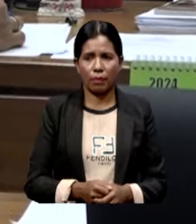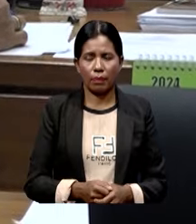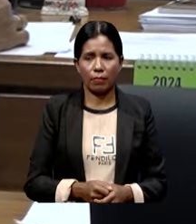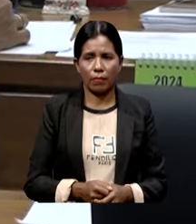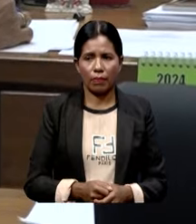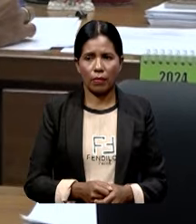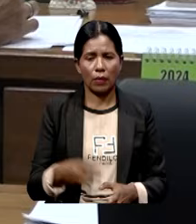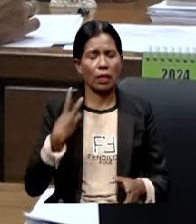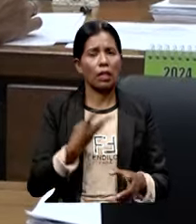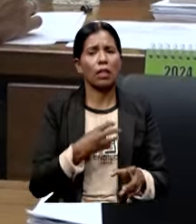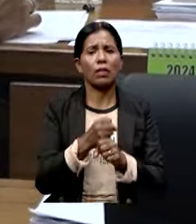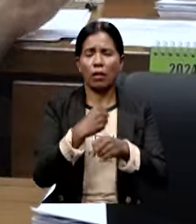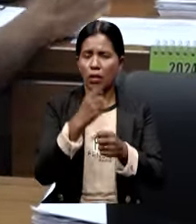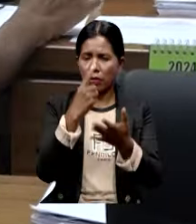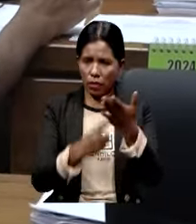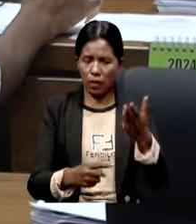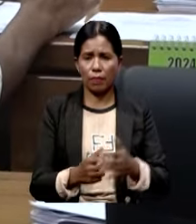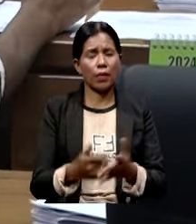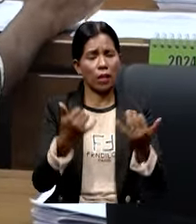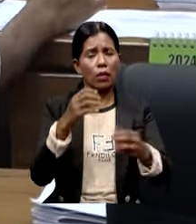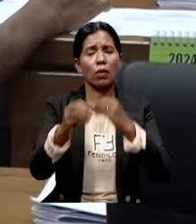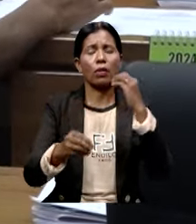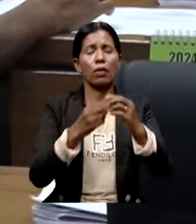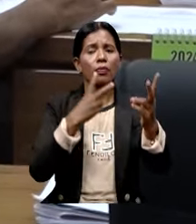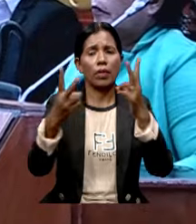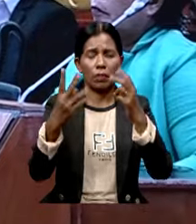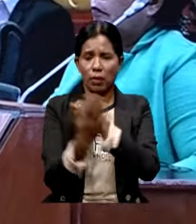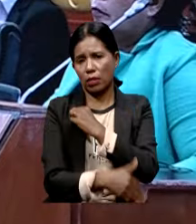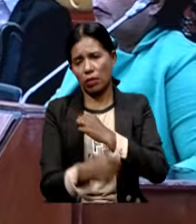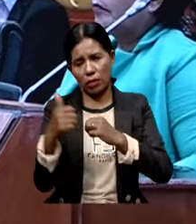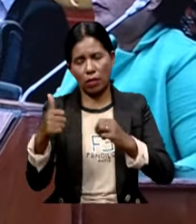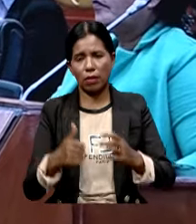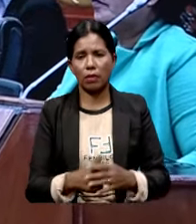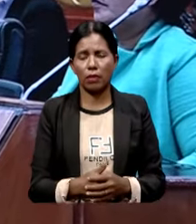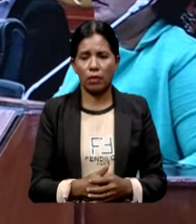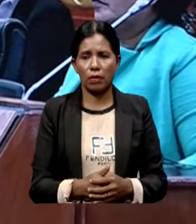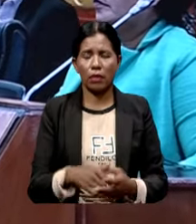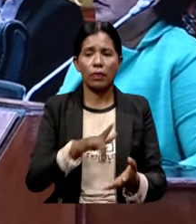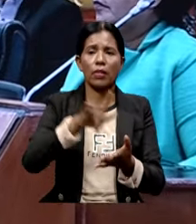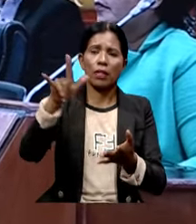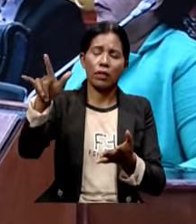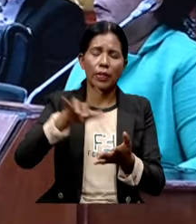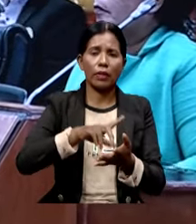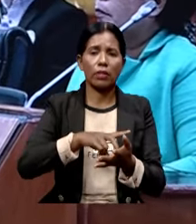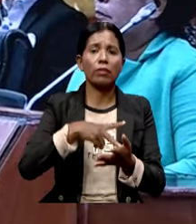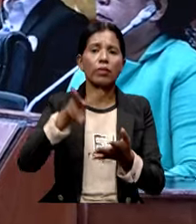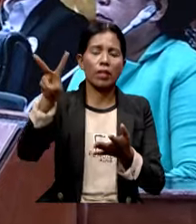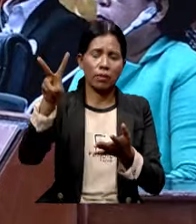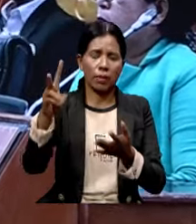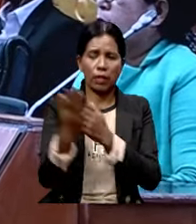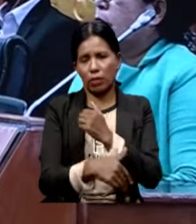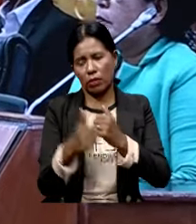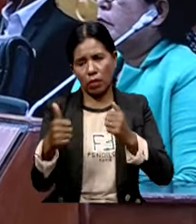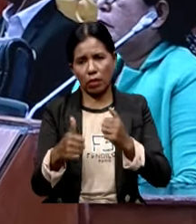Nem aí está a saída. Agora, quando eu bato viagem, Raílio, hoje, deputado Aniceto Culia,